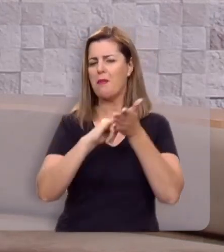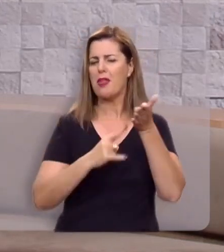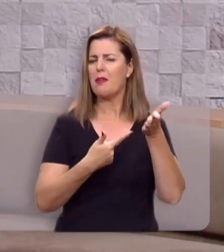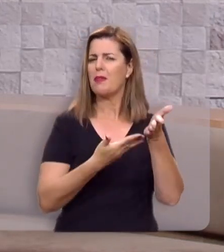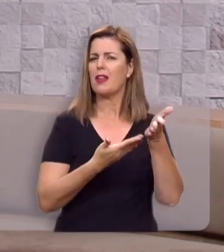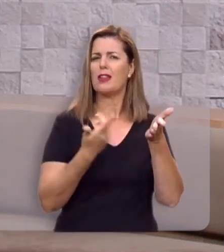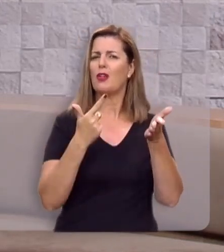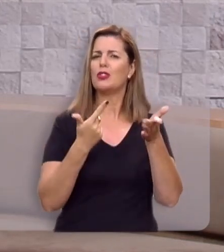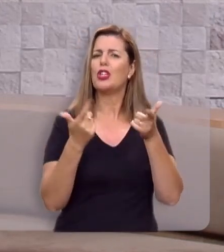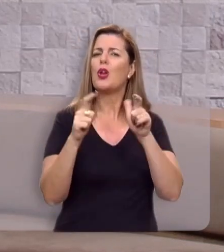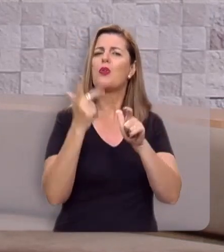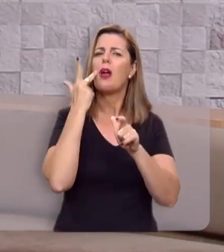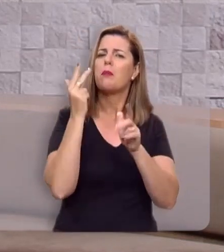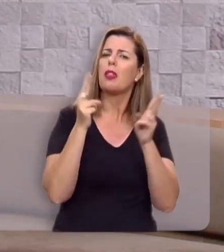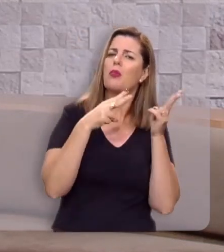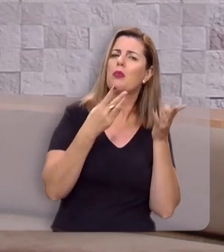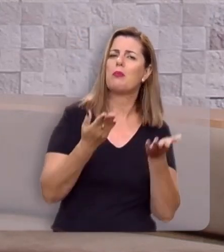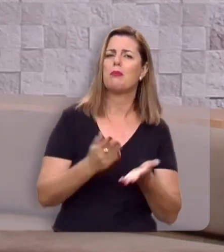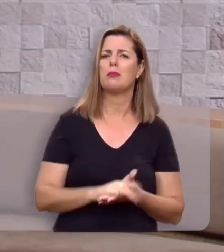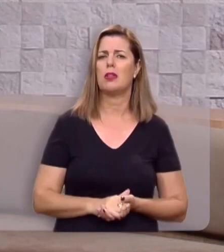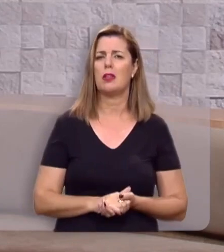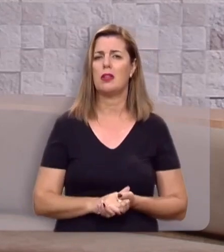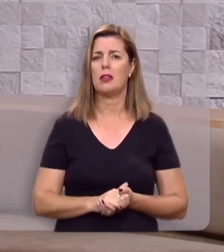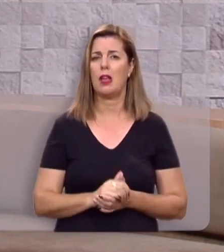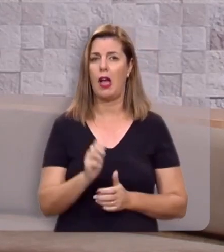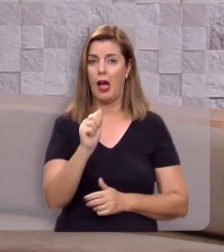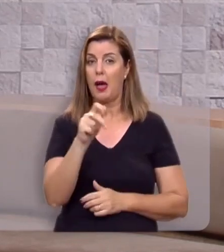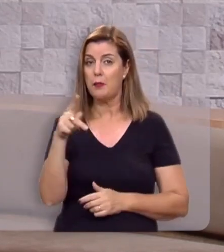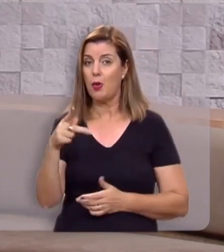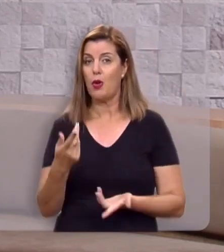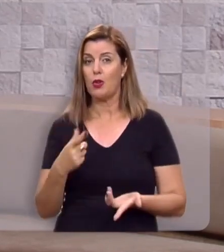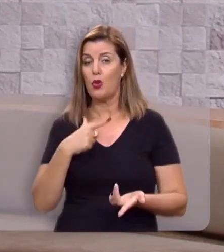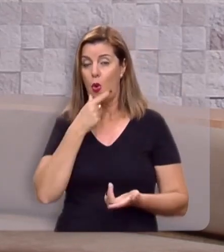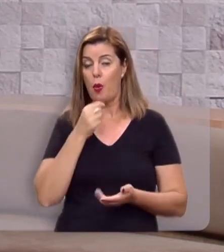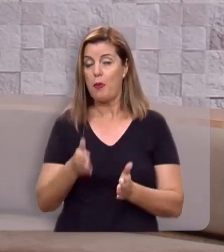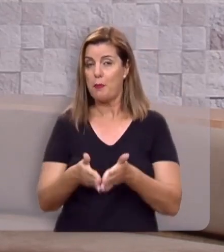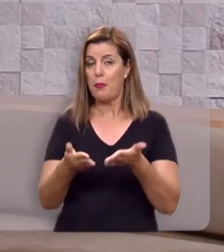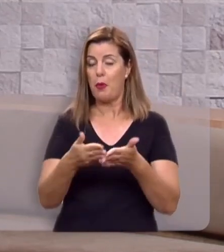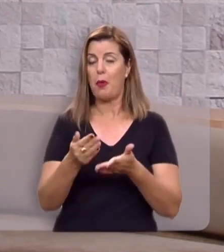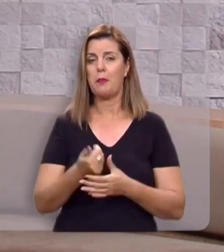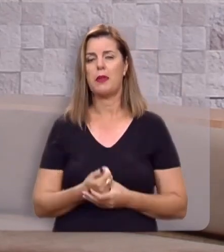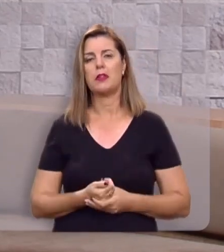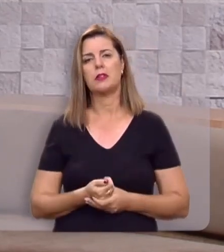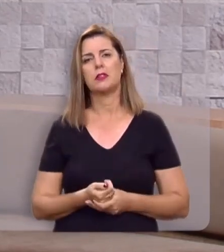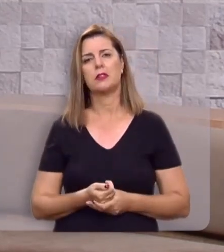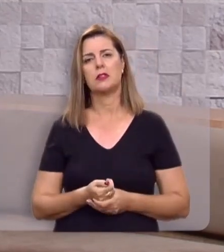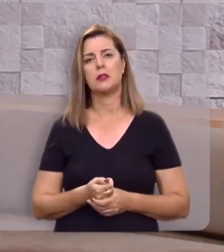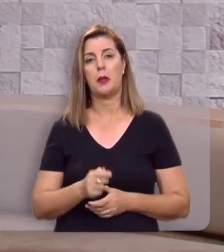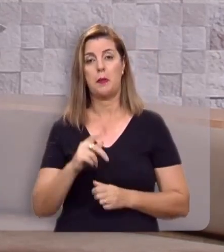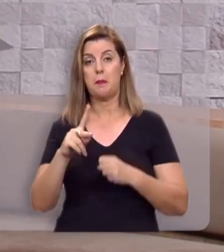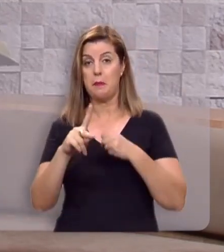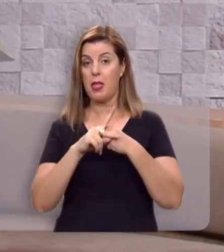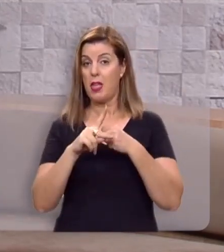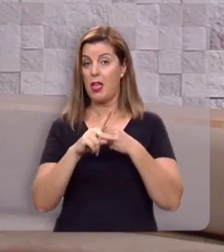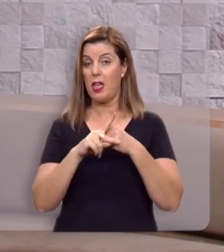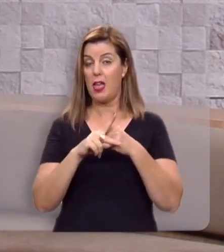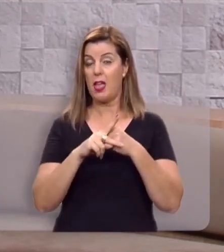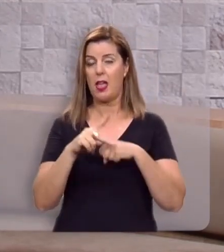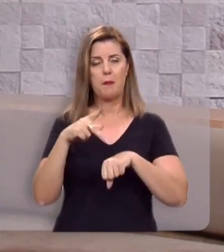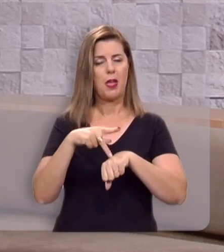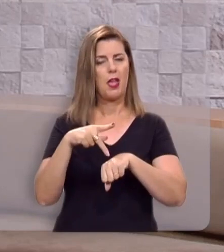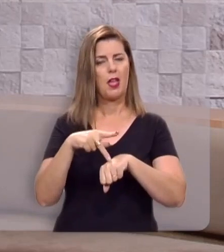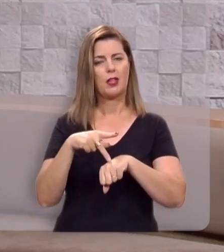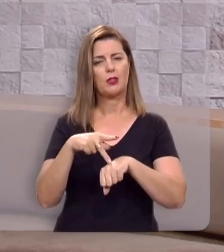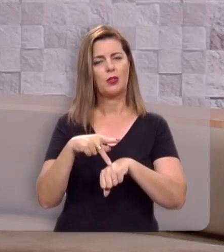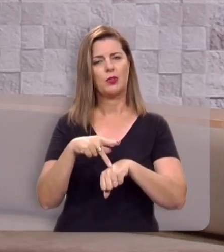reclinar a cabeça. Os apóstolos eram homens pobres. O apóstolo Pedro, ao ir